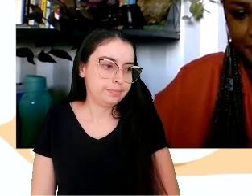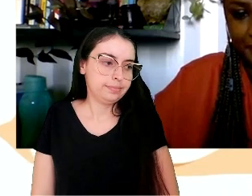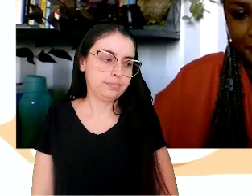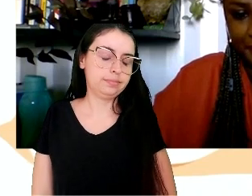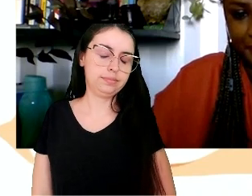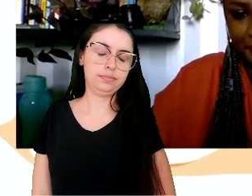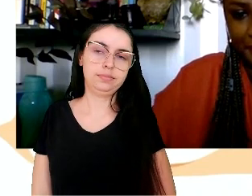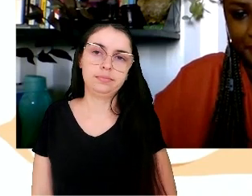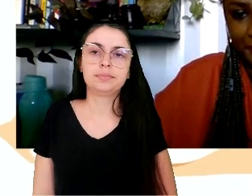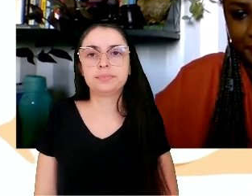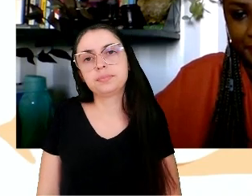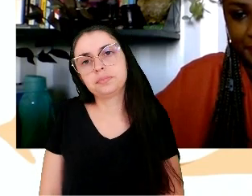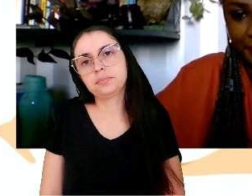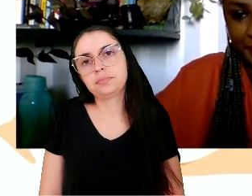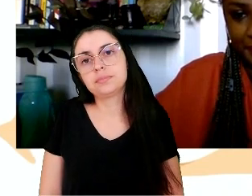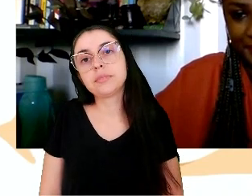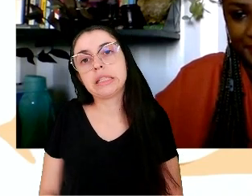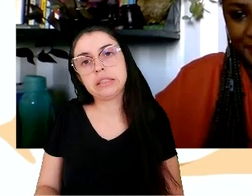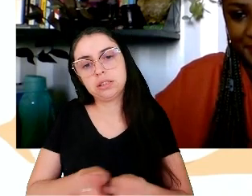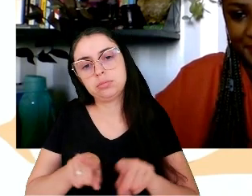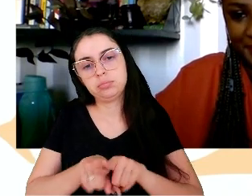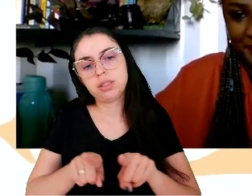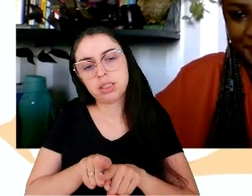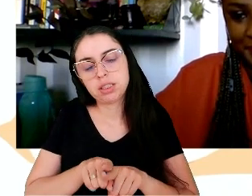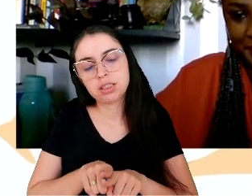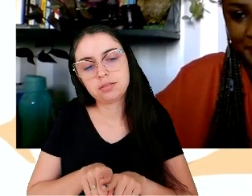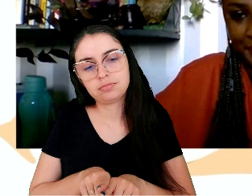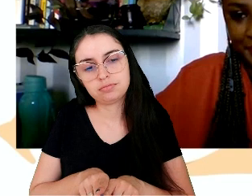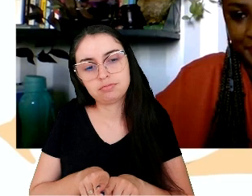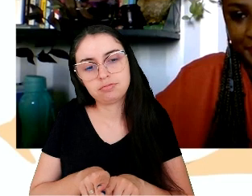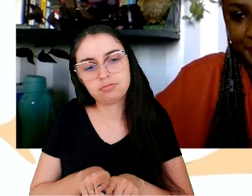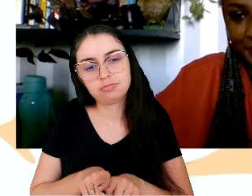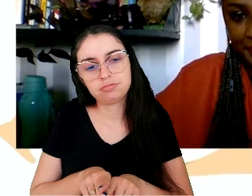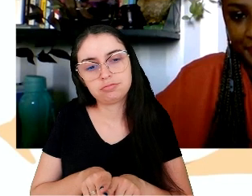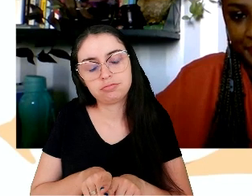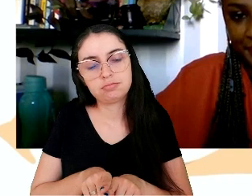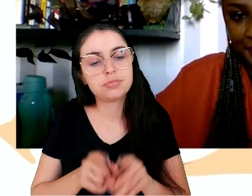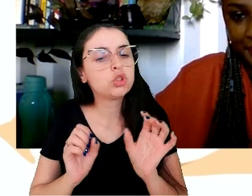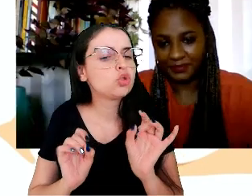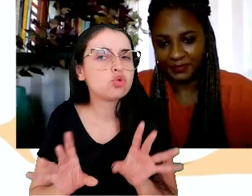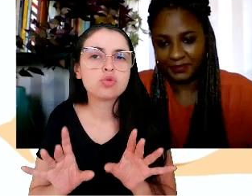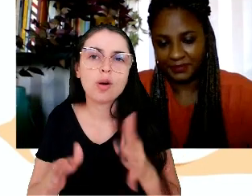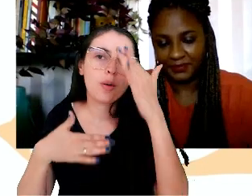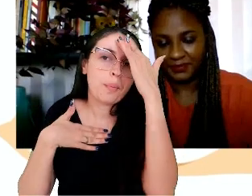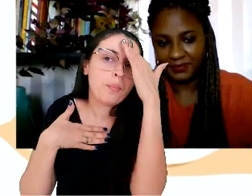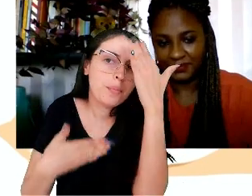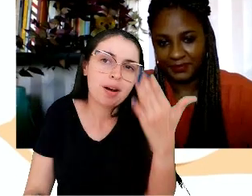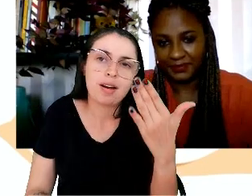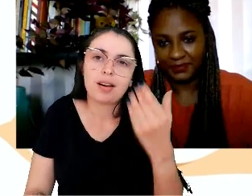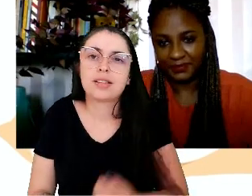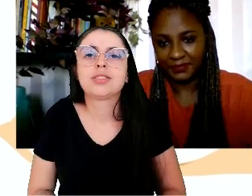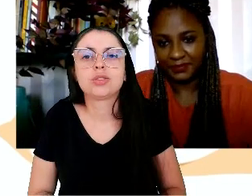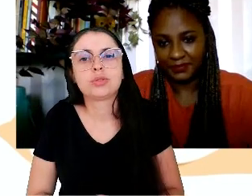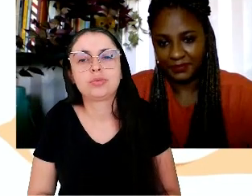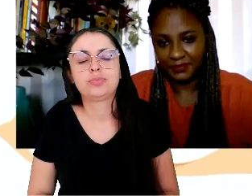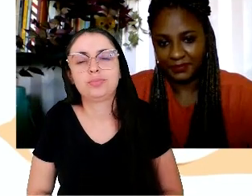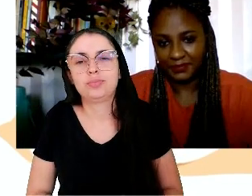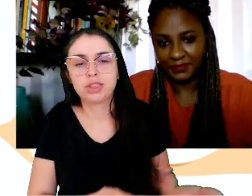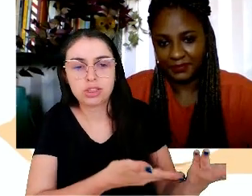Bom, eu também, Rita, gostaria aqui de somente agradecer essa